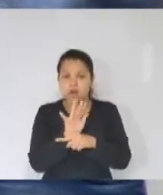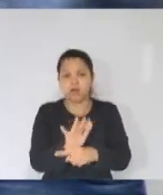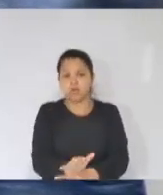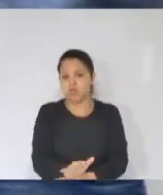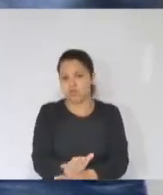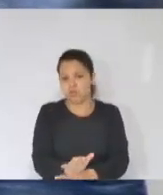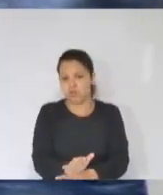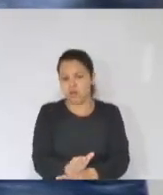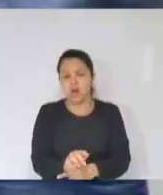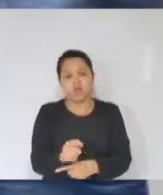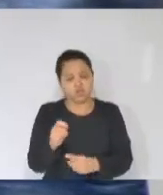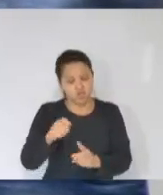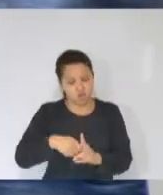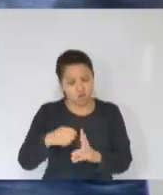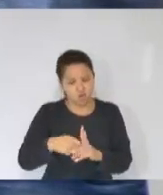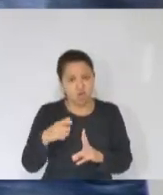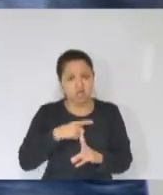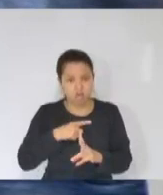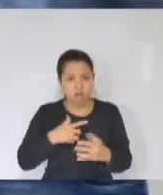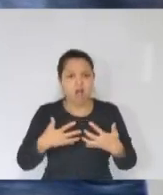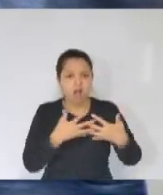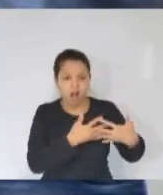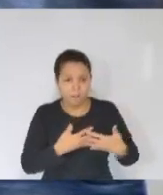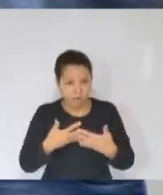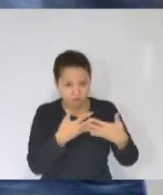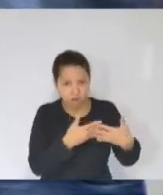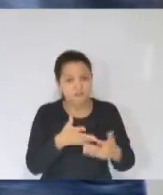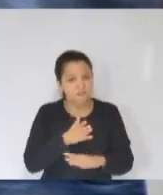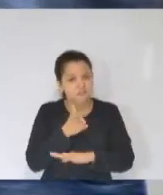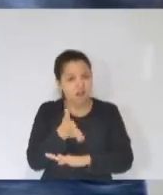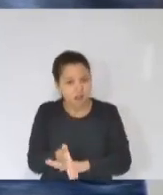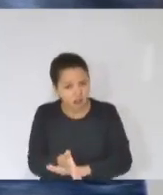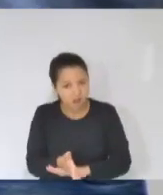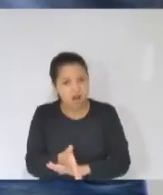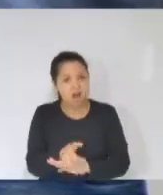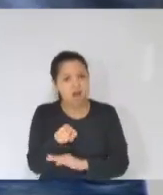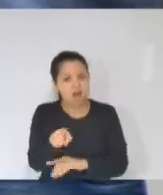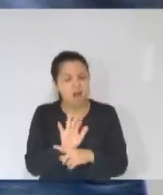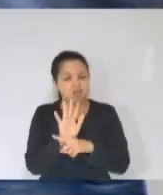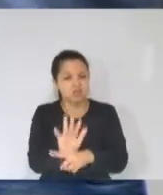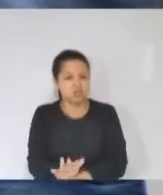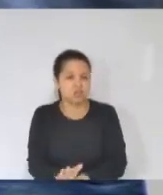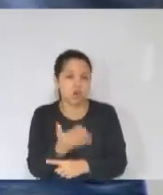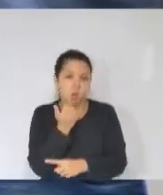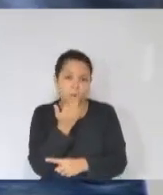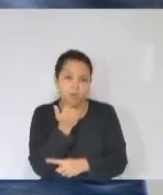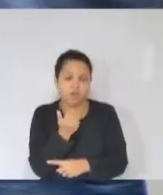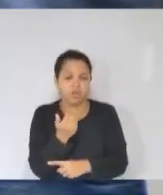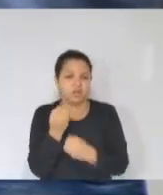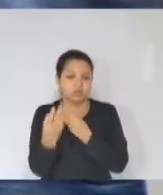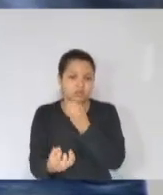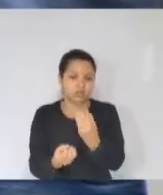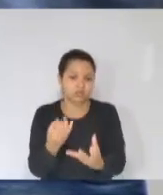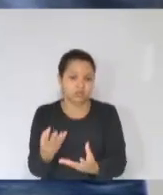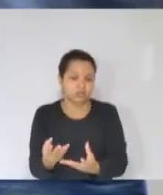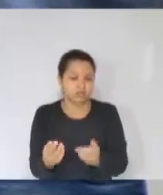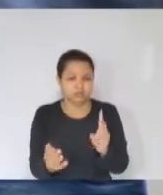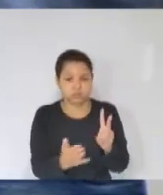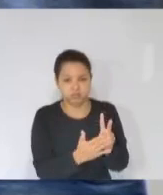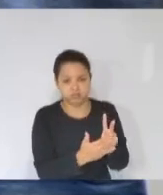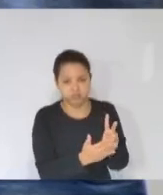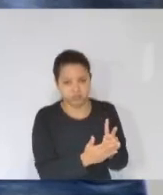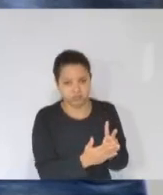alimento para ser distribuído. E esse alimento, Jere, não é a FUNAI